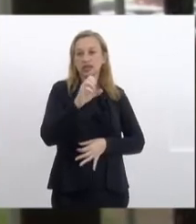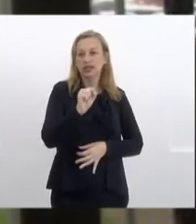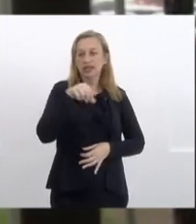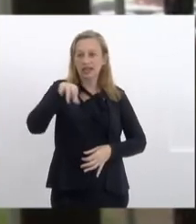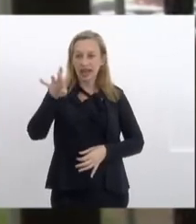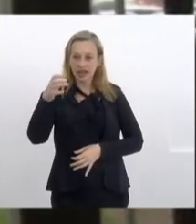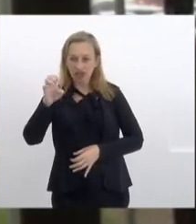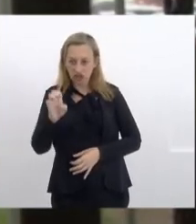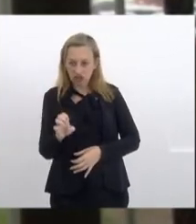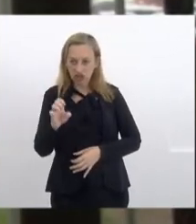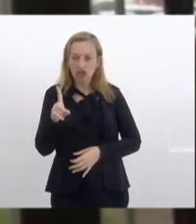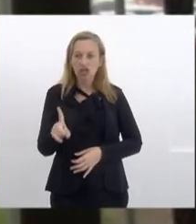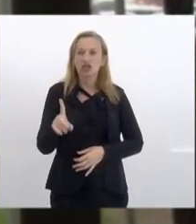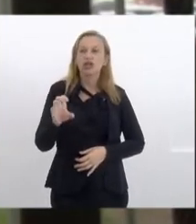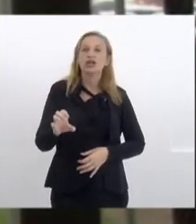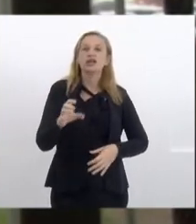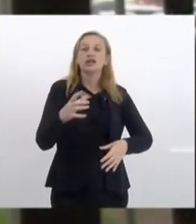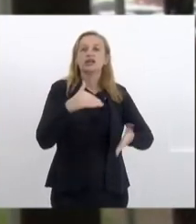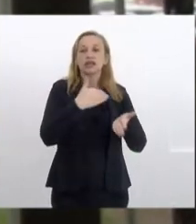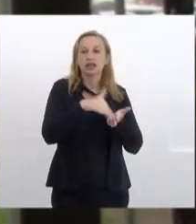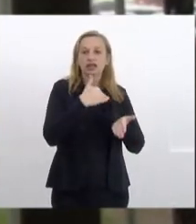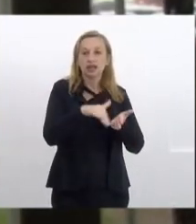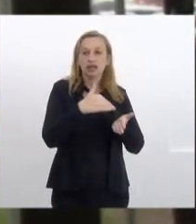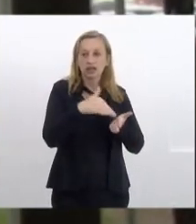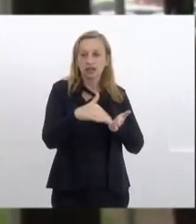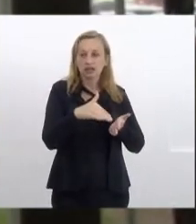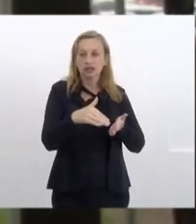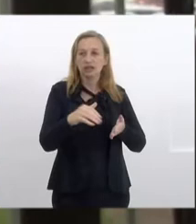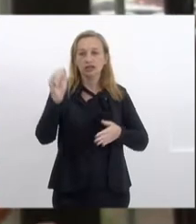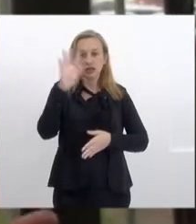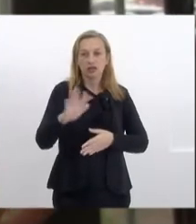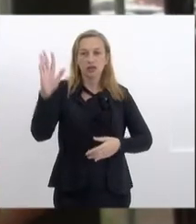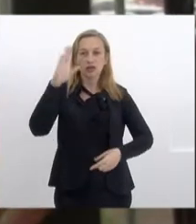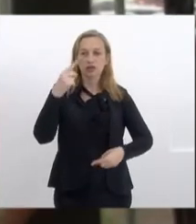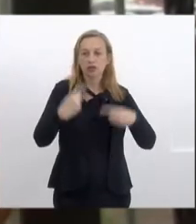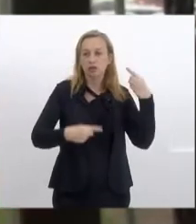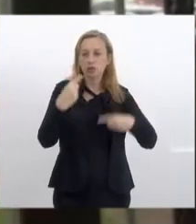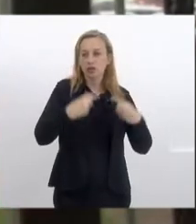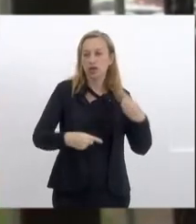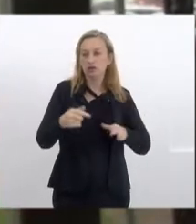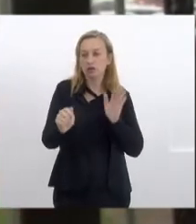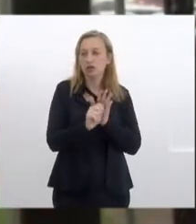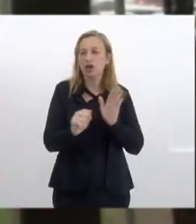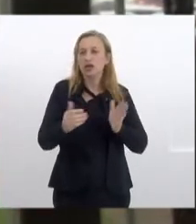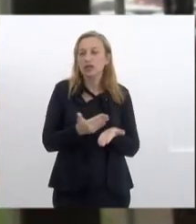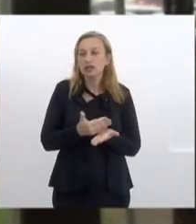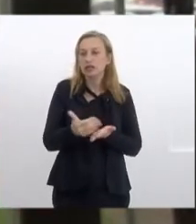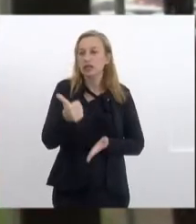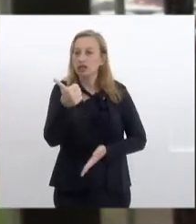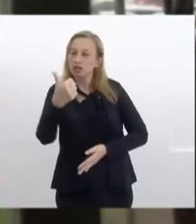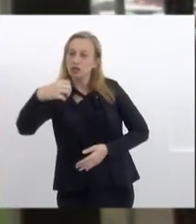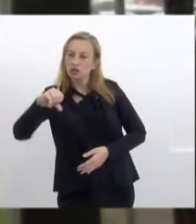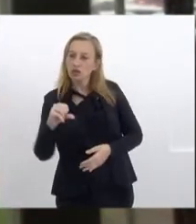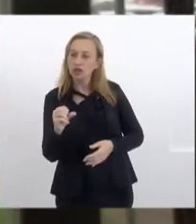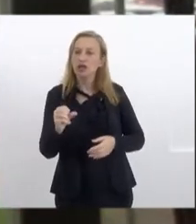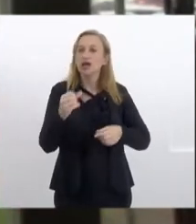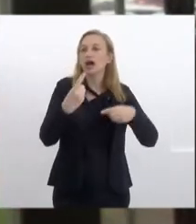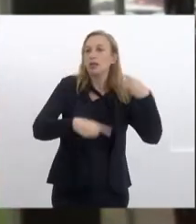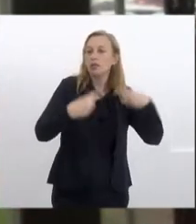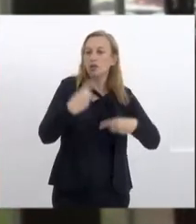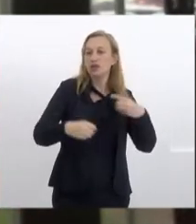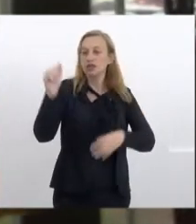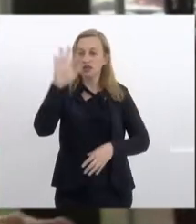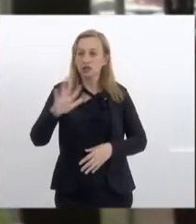a Secretaria Nacional de Políticas sobre Drogas. E a partir de 2019, a Política Nacional sobre Drogas